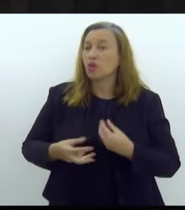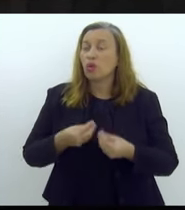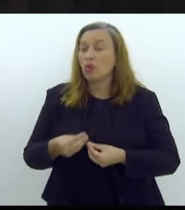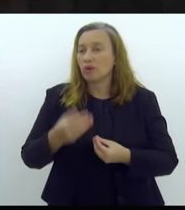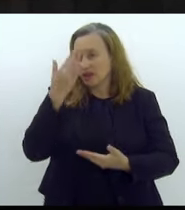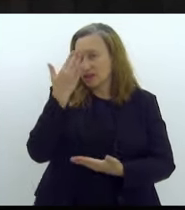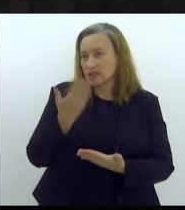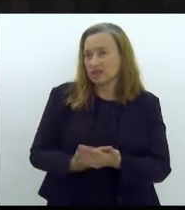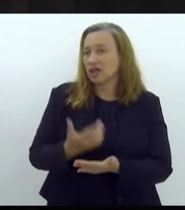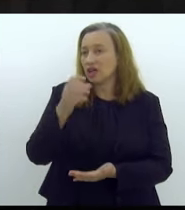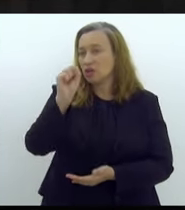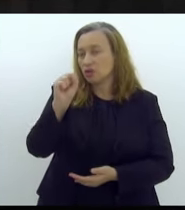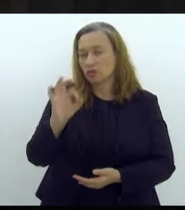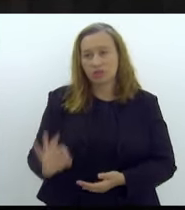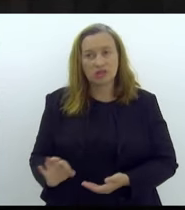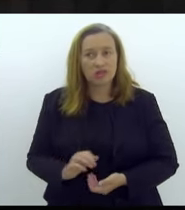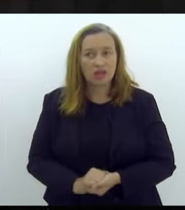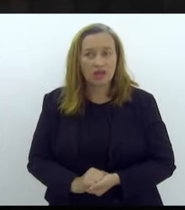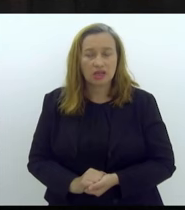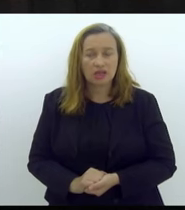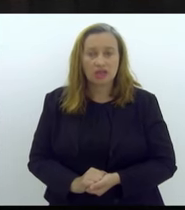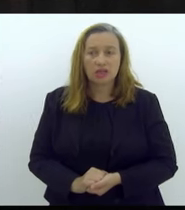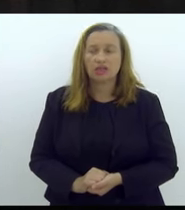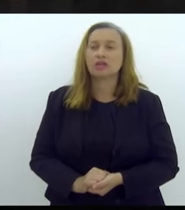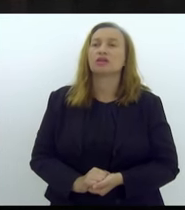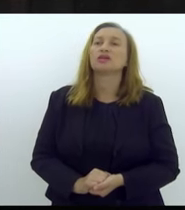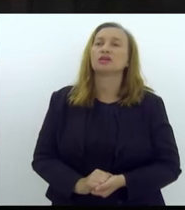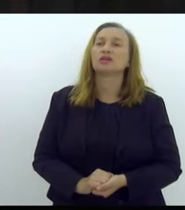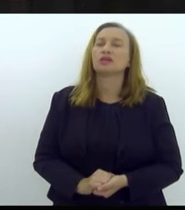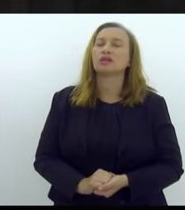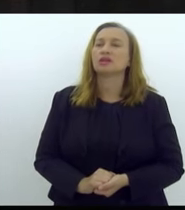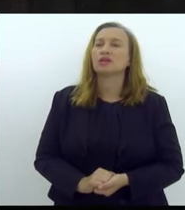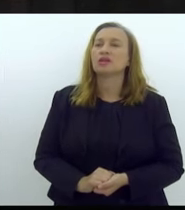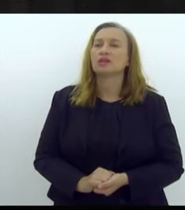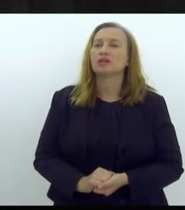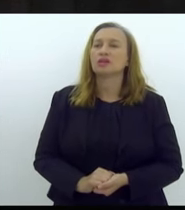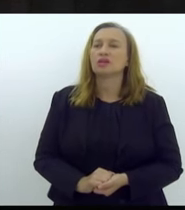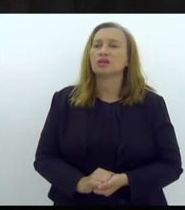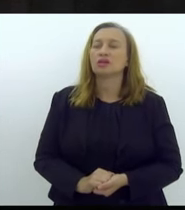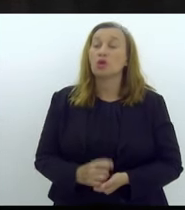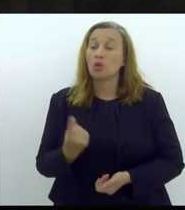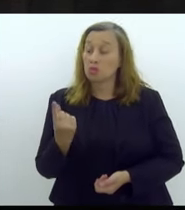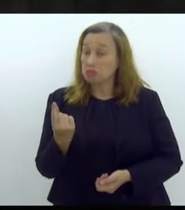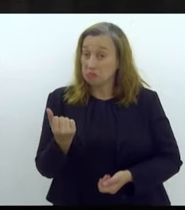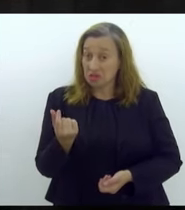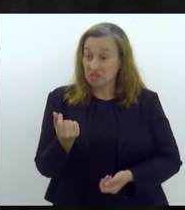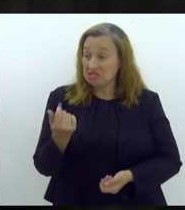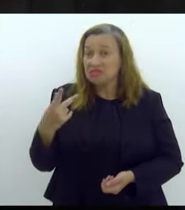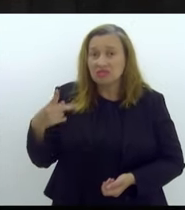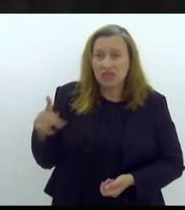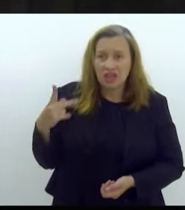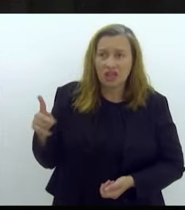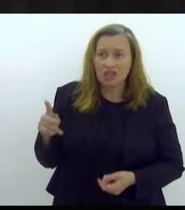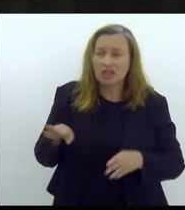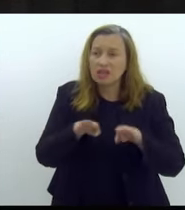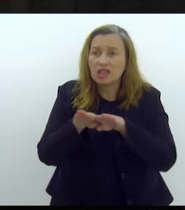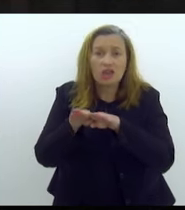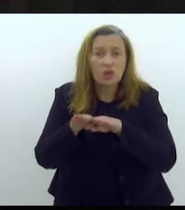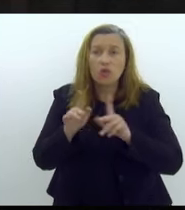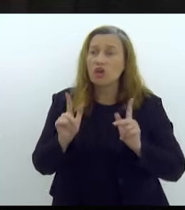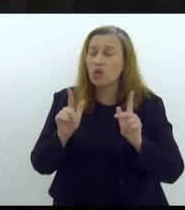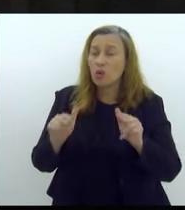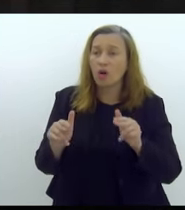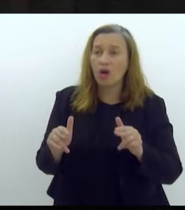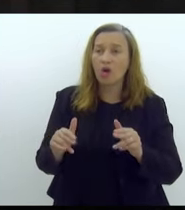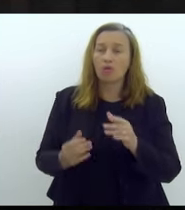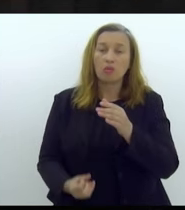8%. E não podendo se acreditar nos 8%, o preço deles tem que ser igual a quem produz aqui